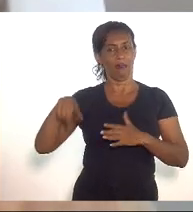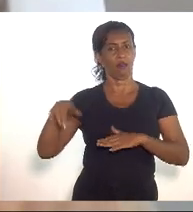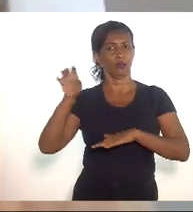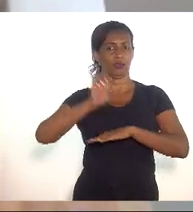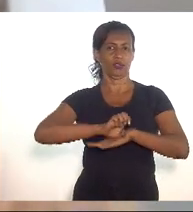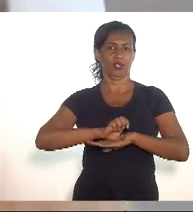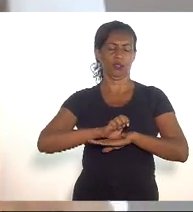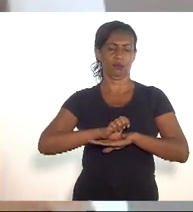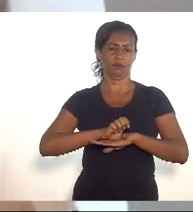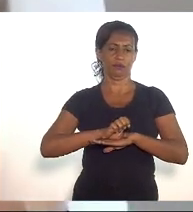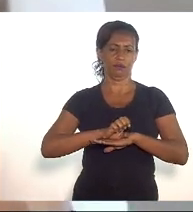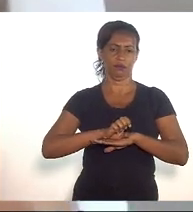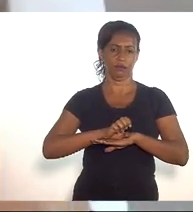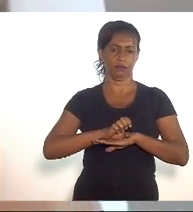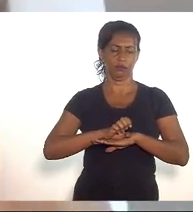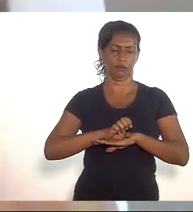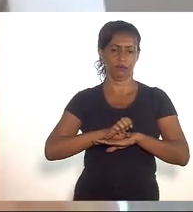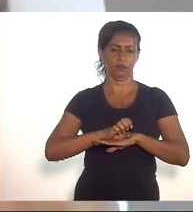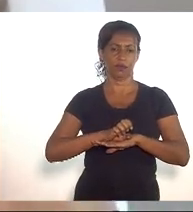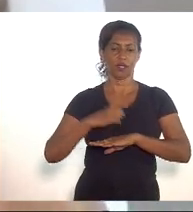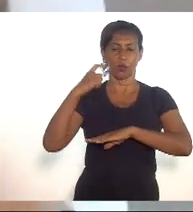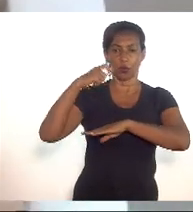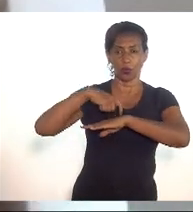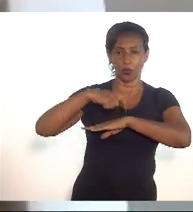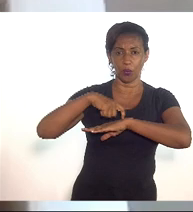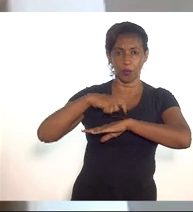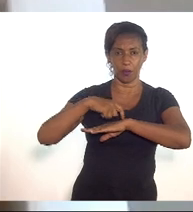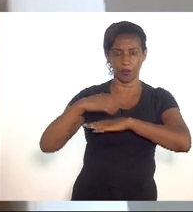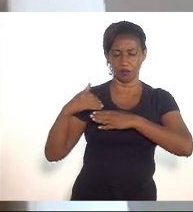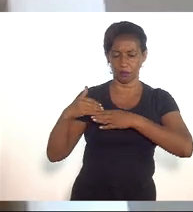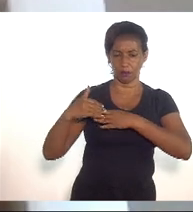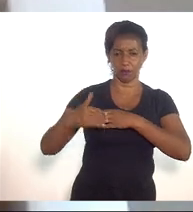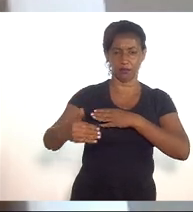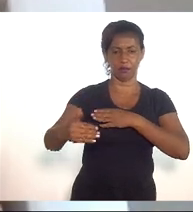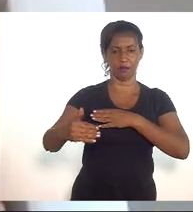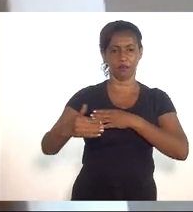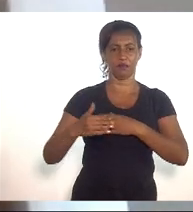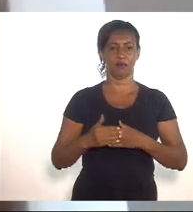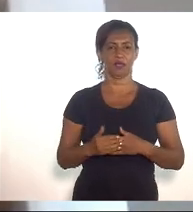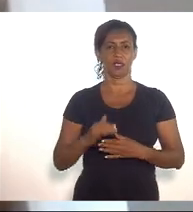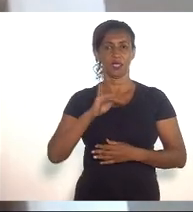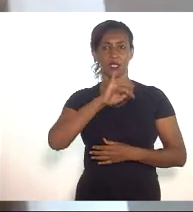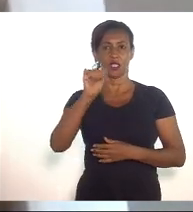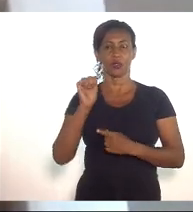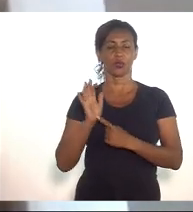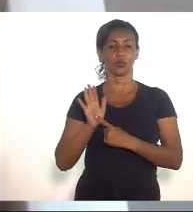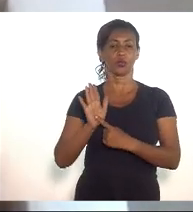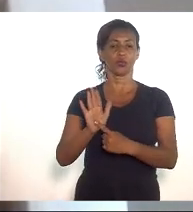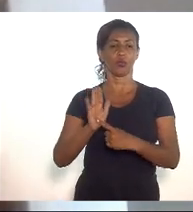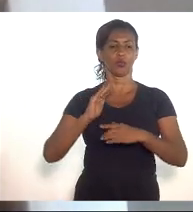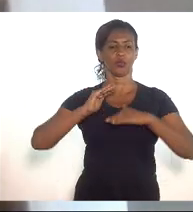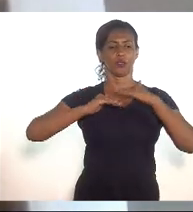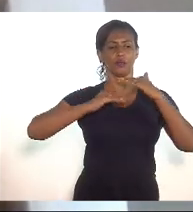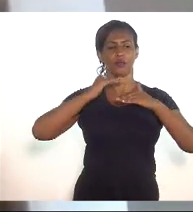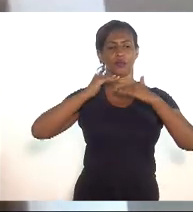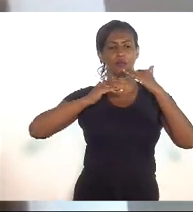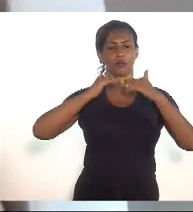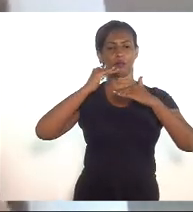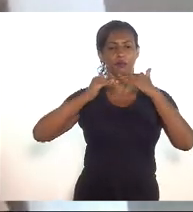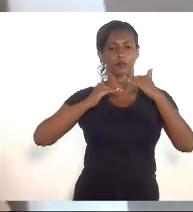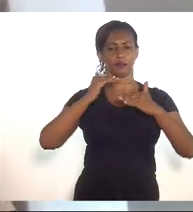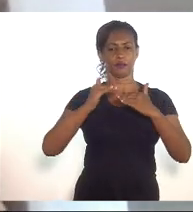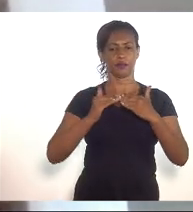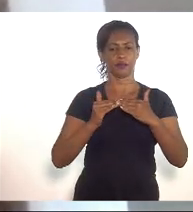Estado. Então, num momento como esse, isso nos mostrou nesse desenvolvimento,